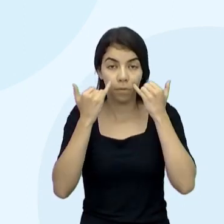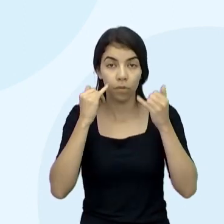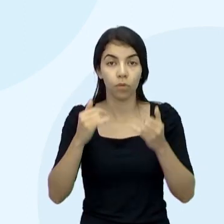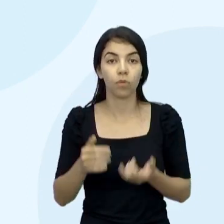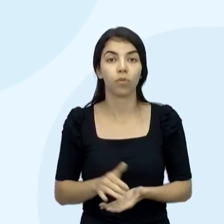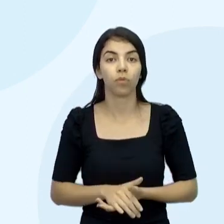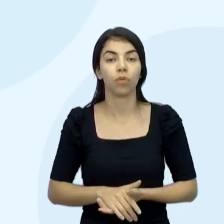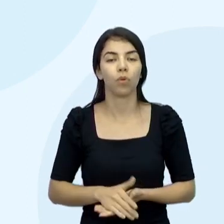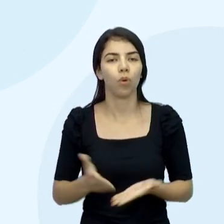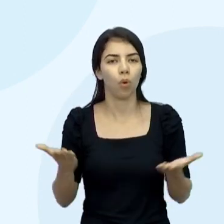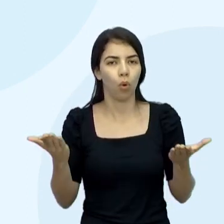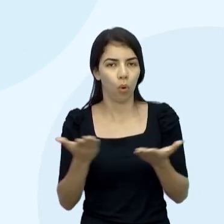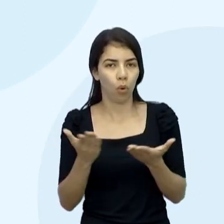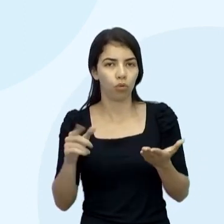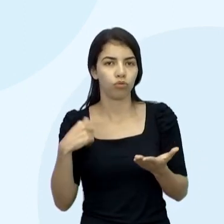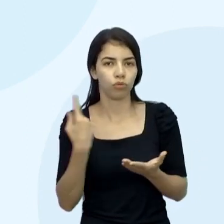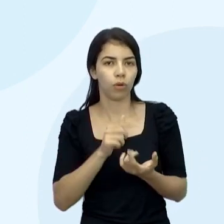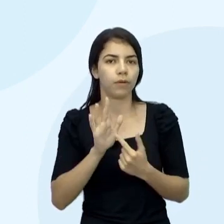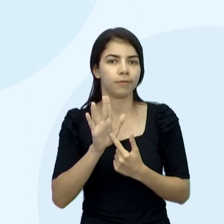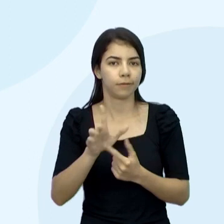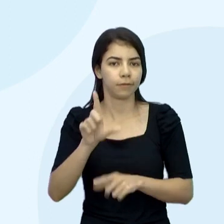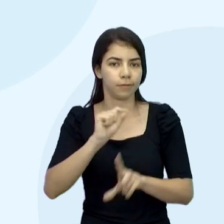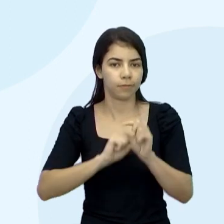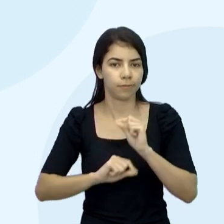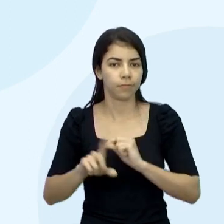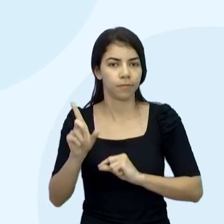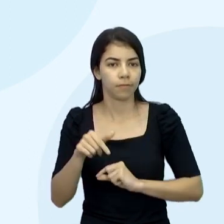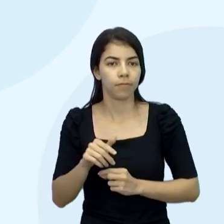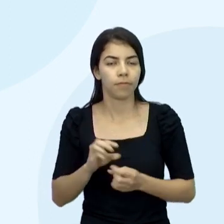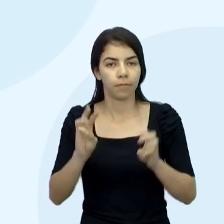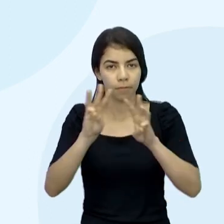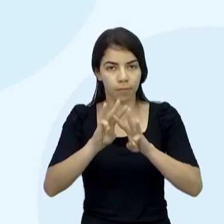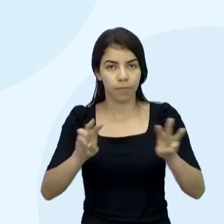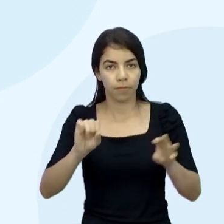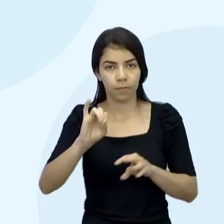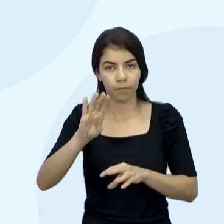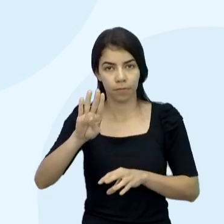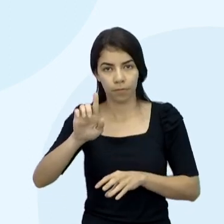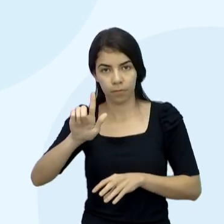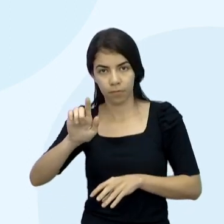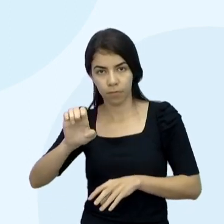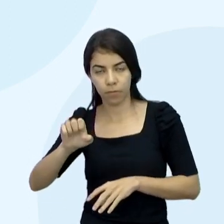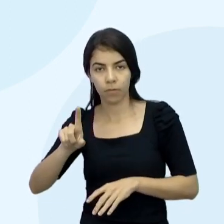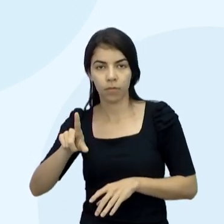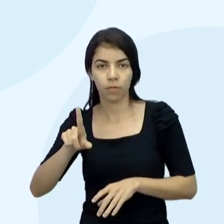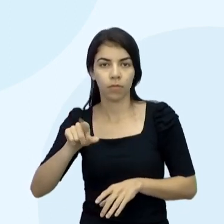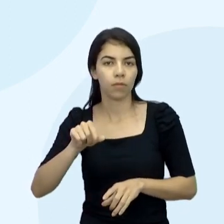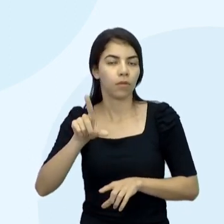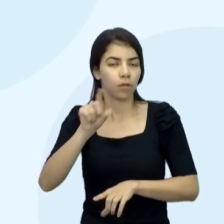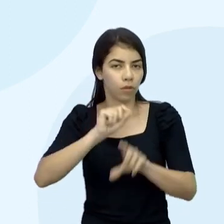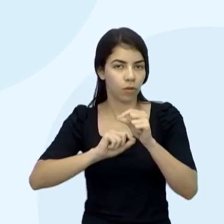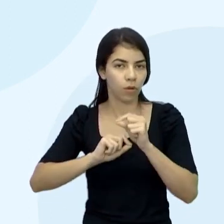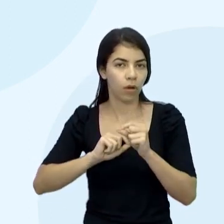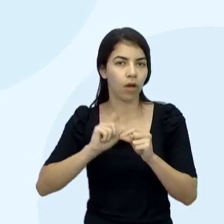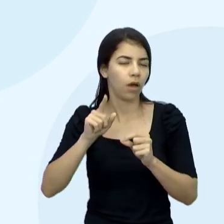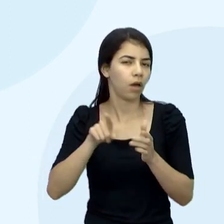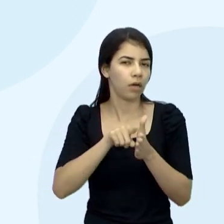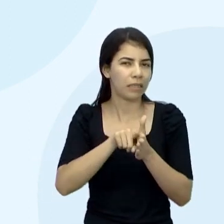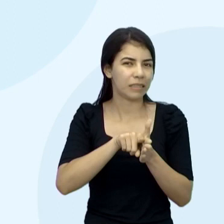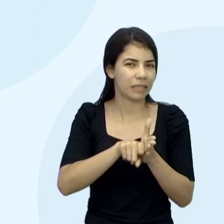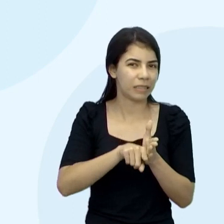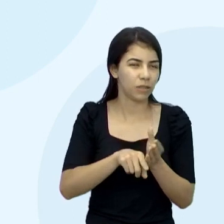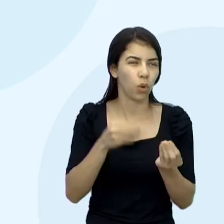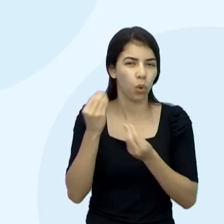aí hoje, para apresentar para vocês, extraída aí do site do IBGE, de onde veio essa pesquisa? Ela